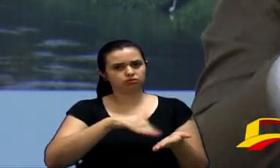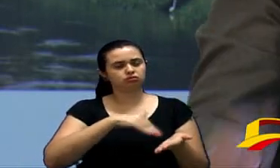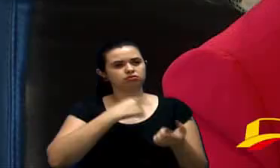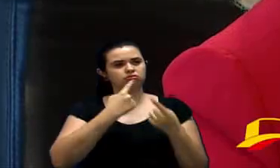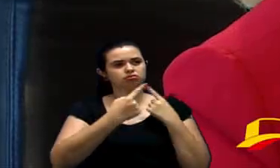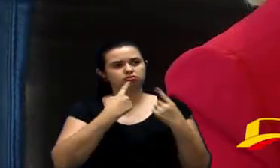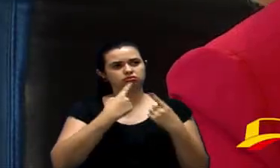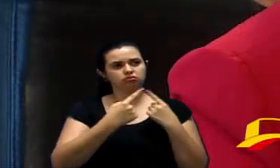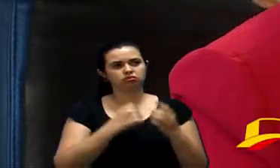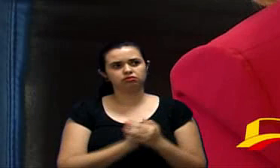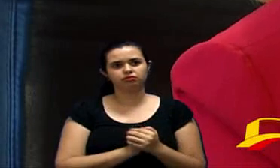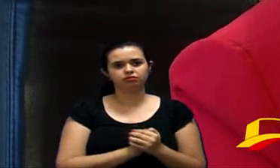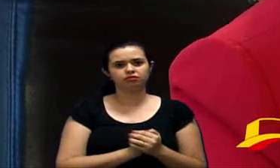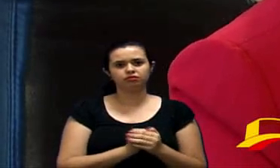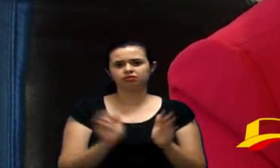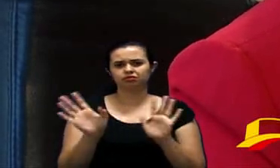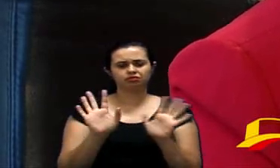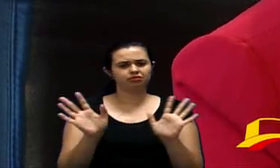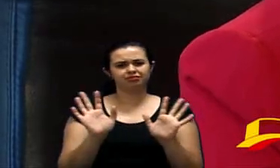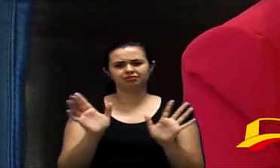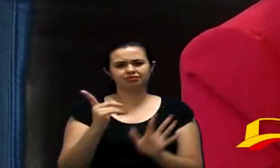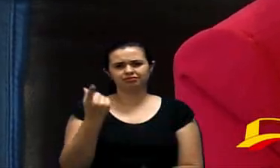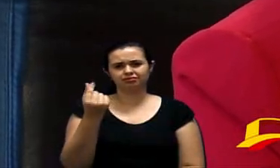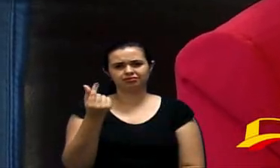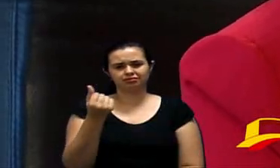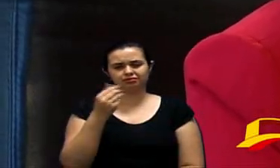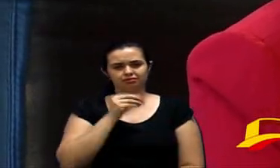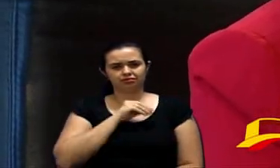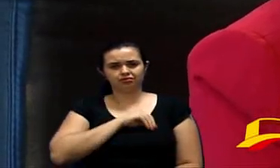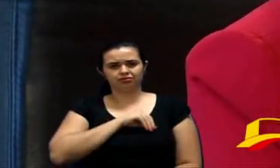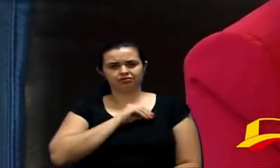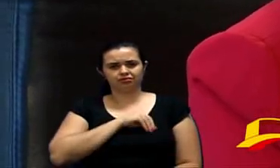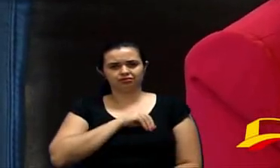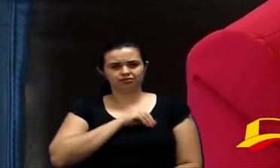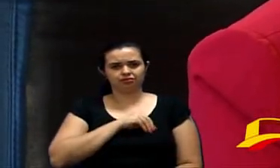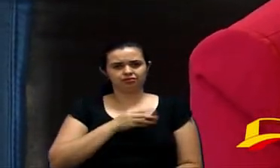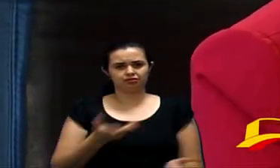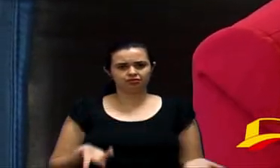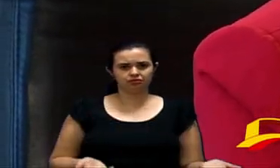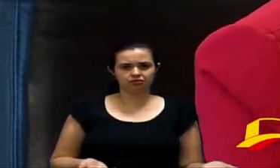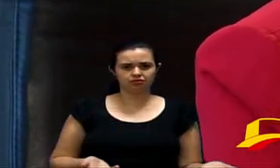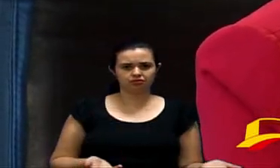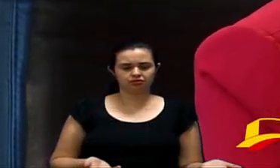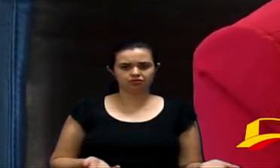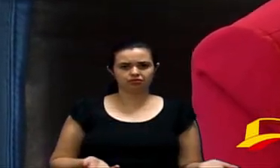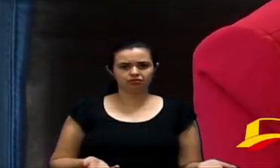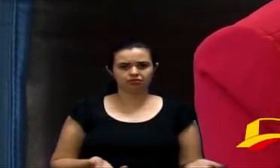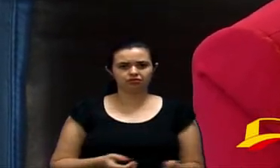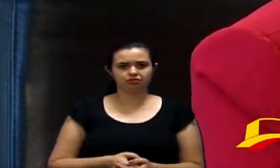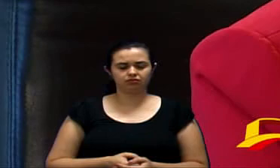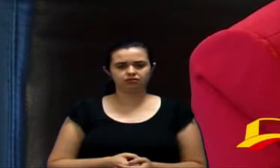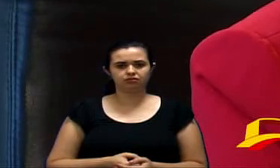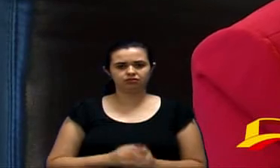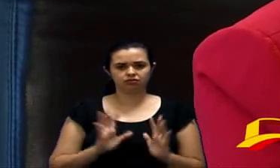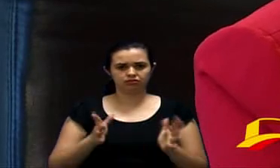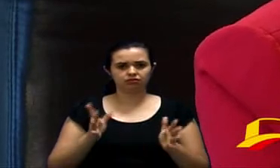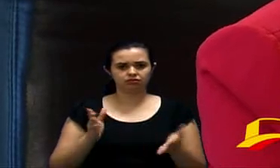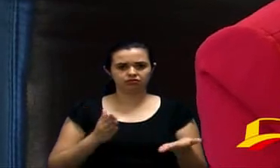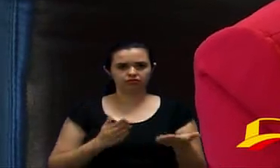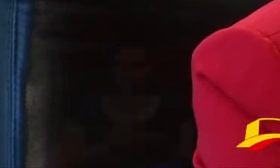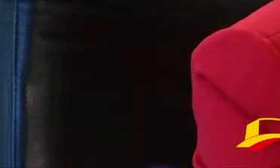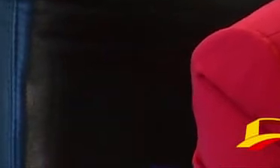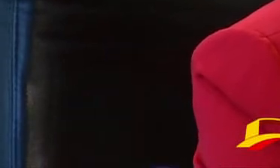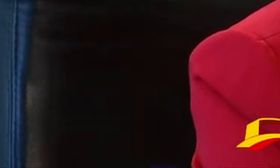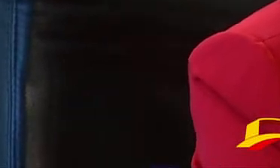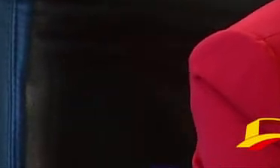ocorrendo. Tem que ter jornada e salário, vereador, não é ficar dando um valor a mais. Mas foi aprovado aqui, vereadora, também. Então, para que se